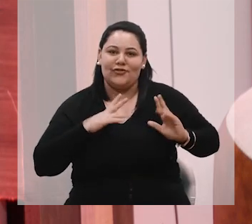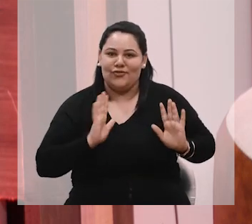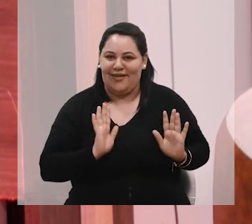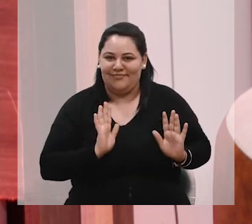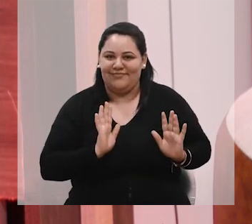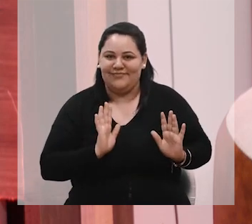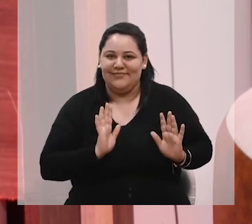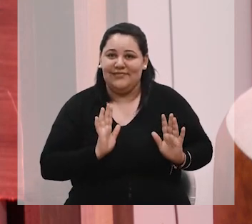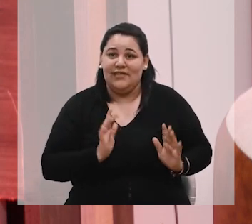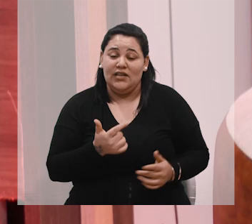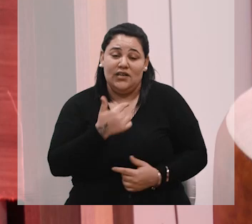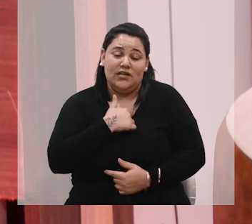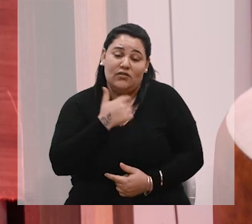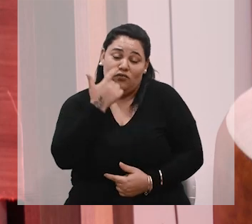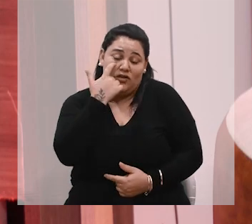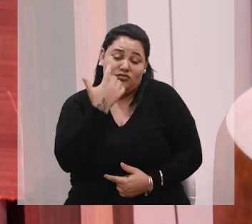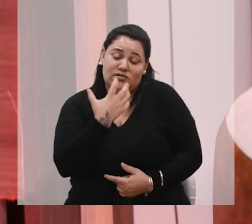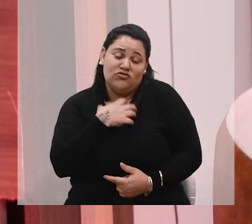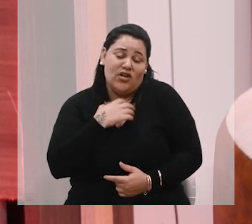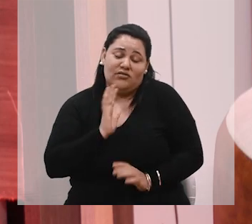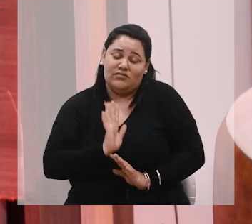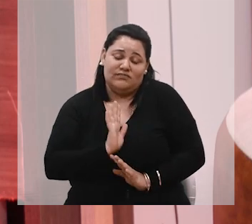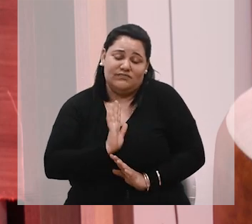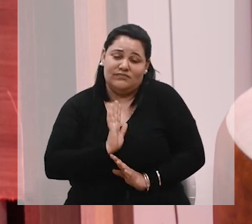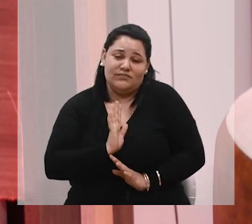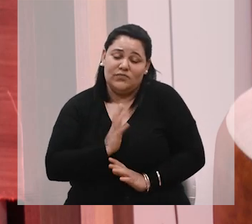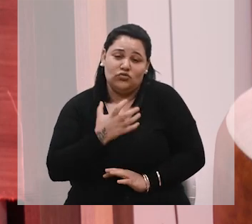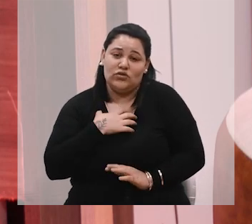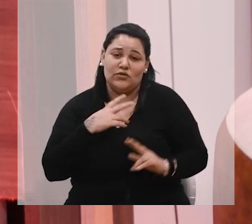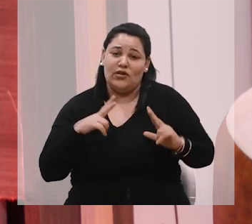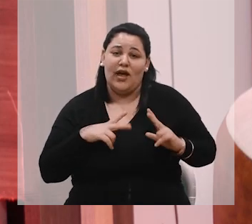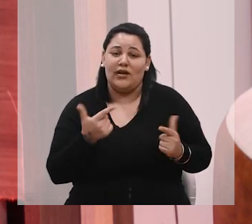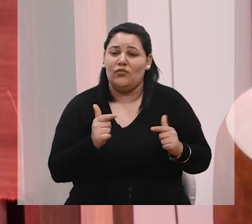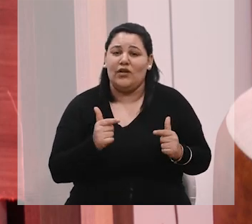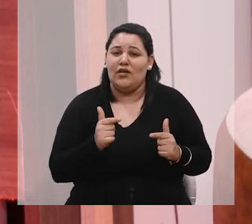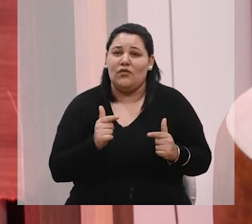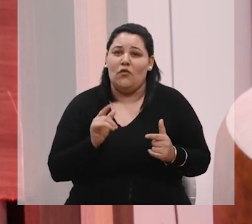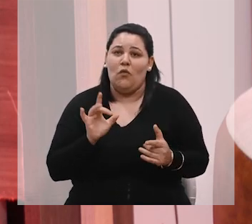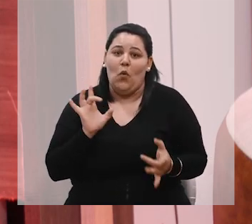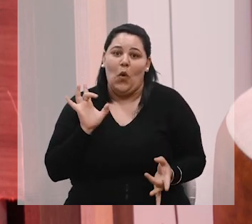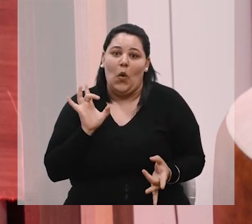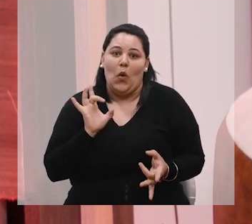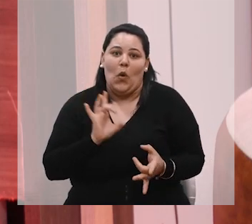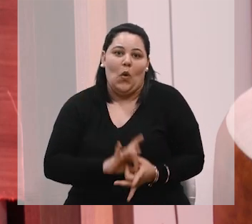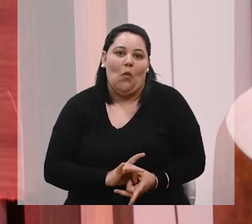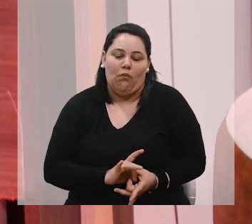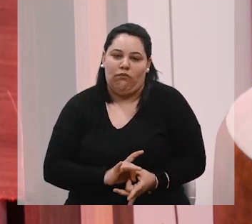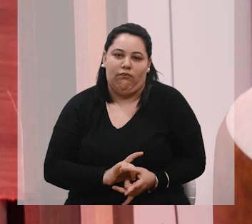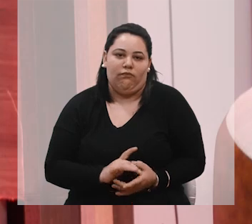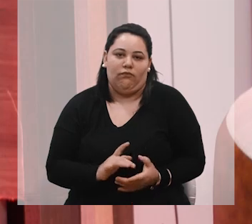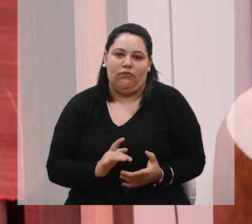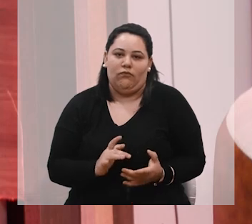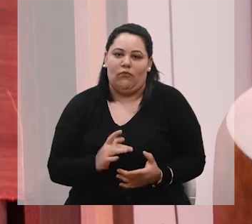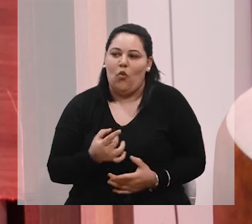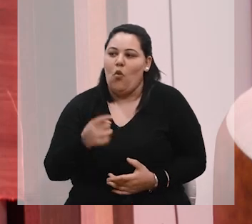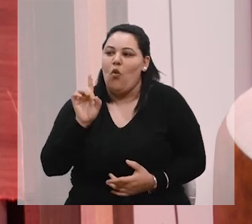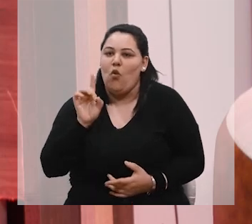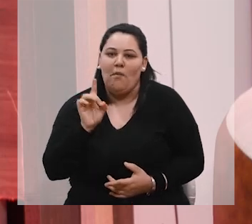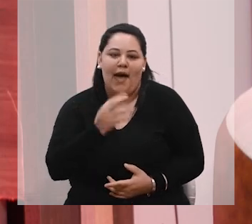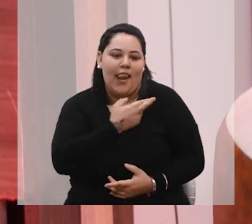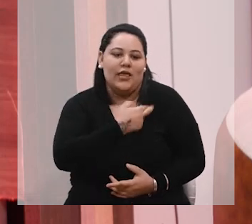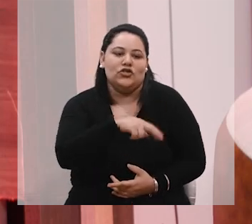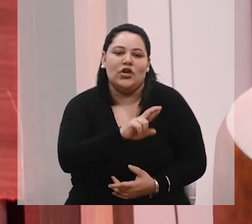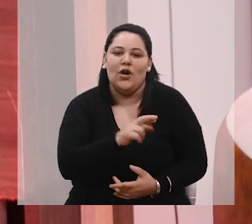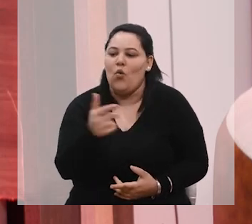E é assim que eu concebo, de uma forma muito particular, assim. Eu não tenho um vínculo efetivo com uma ou